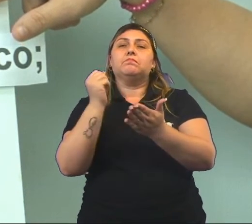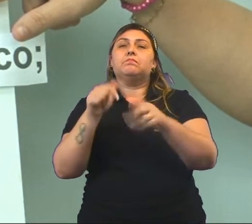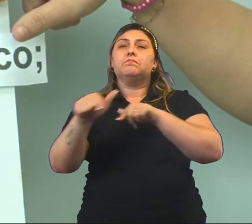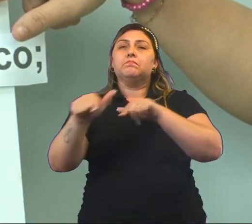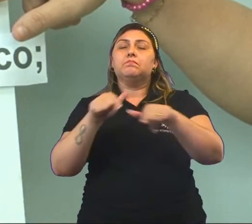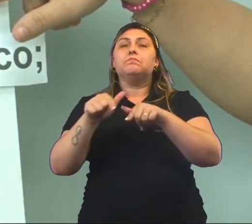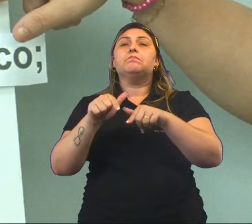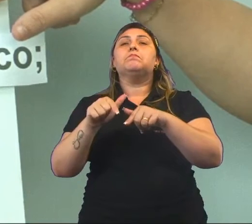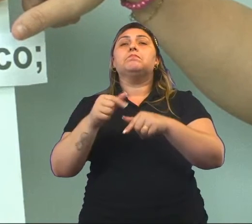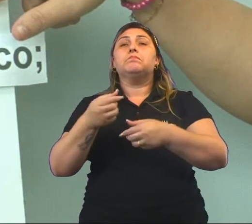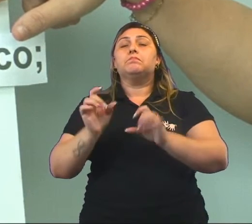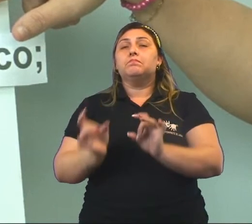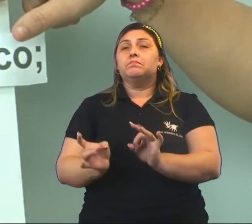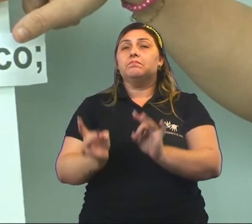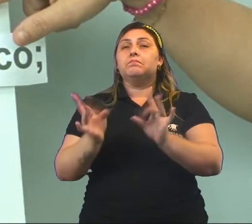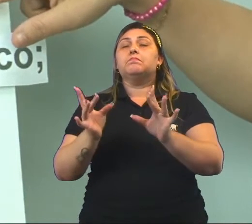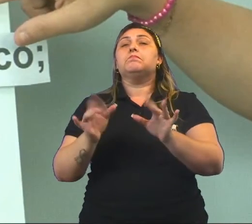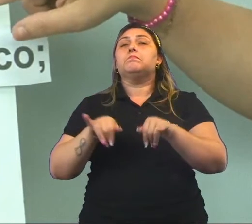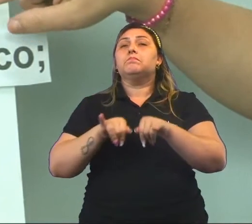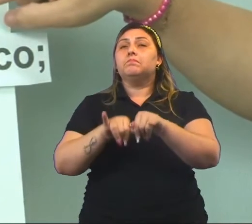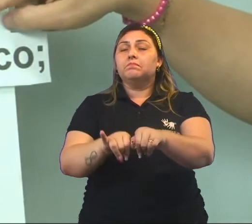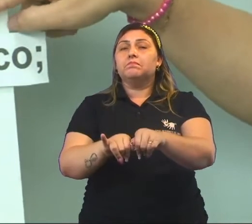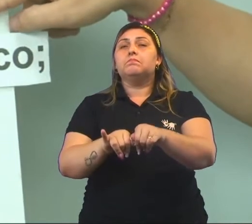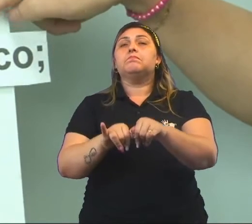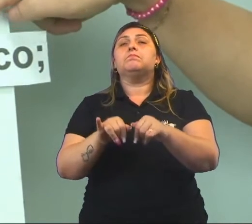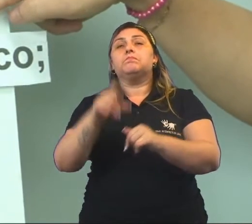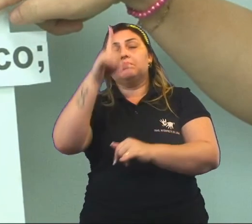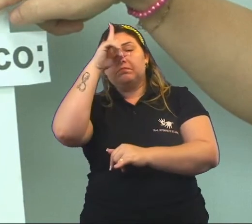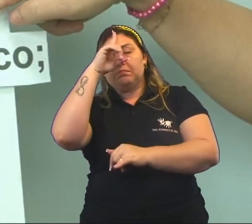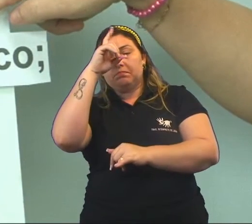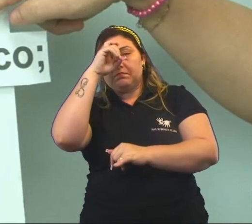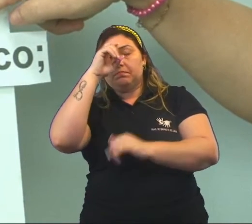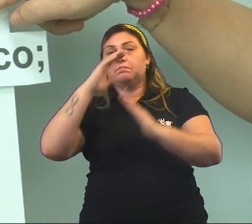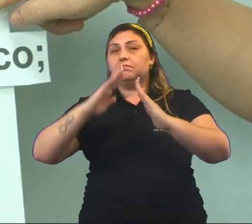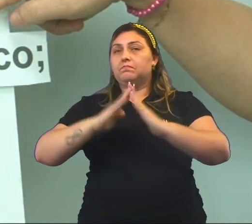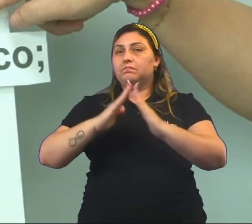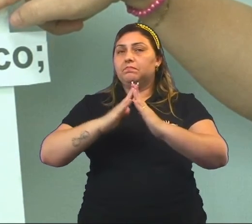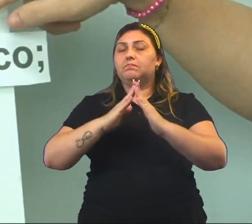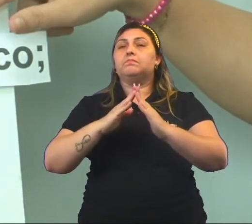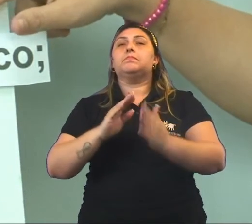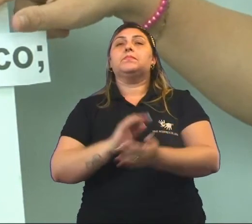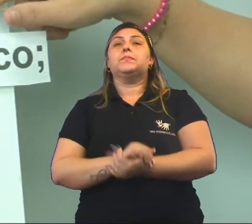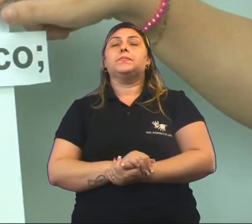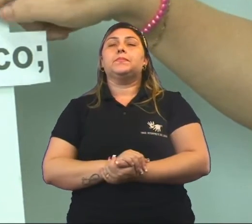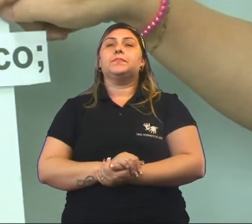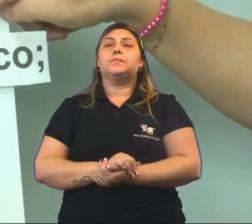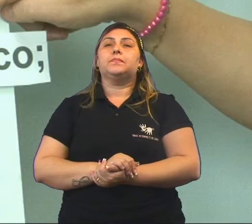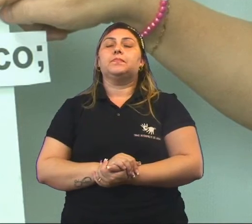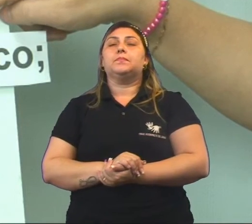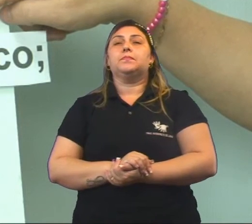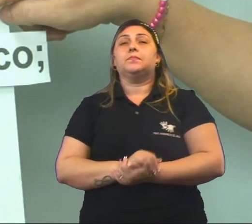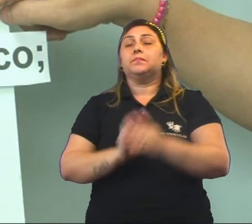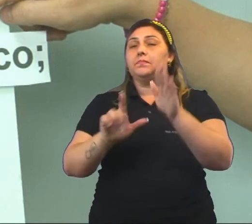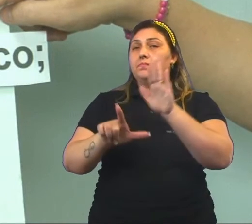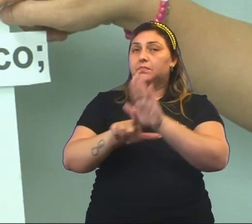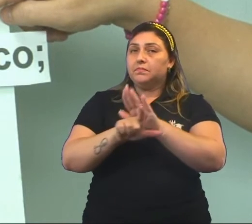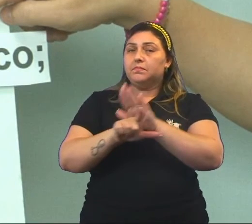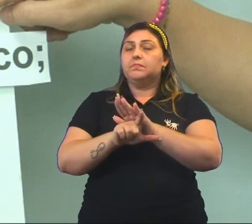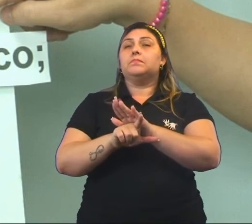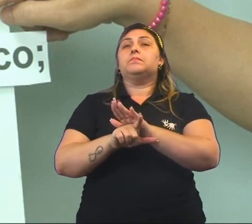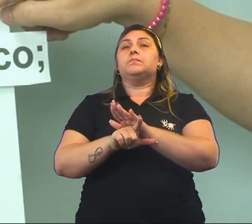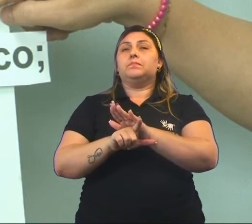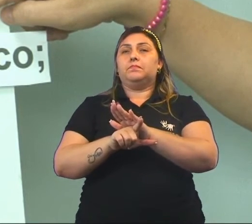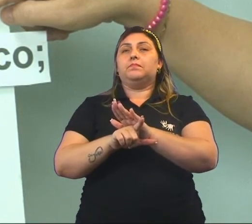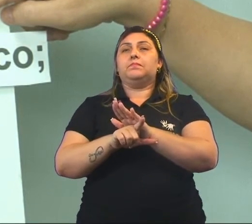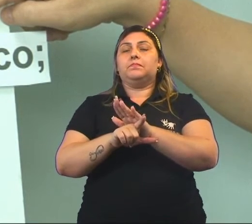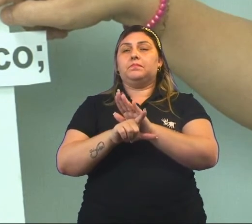como balconista, supermercados. Ele exerce a função carteira assinada, tá? Com todas as leis pertinentes